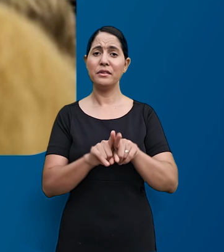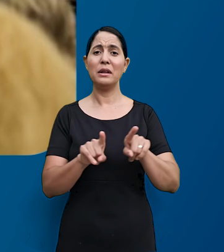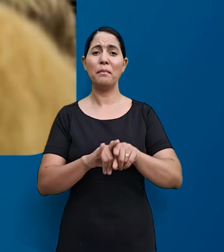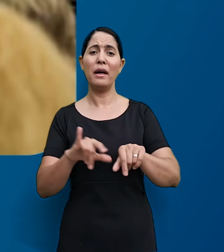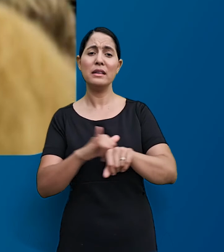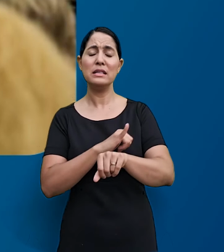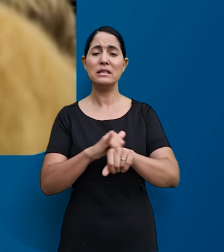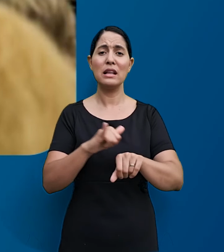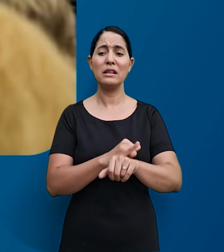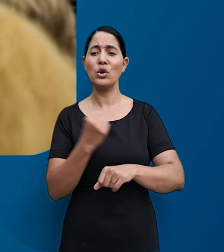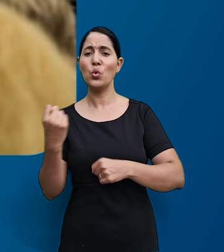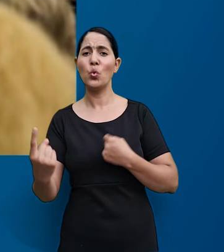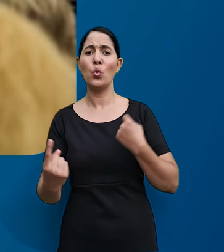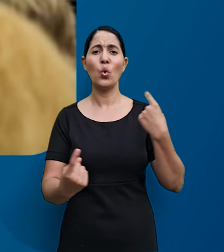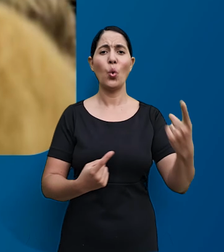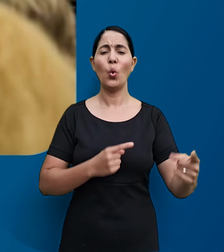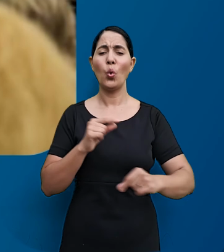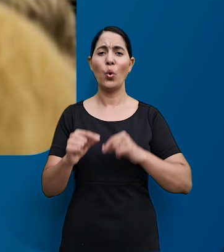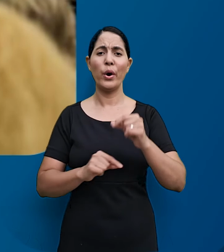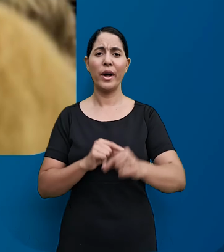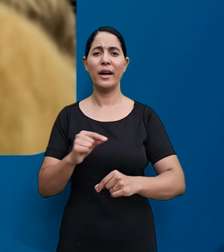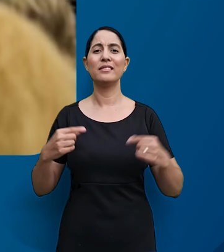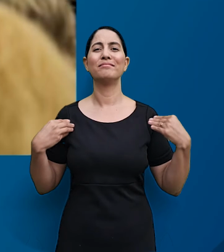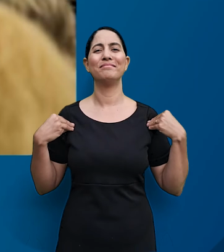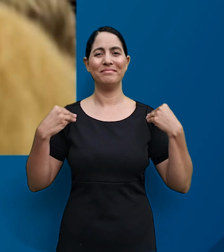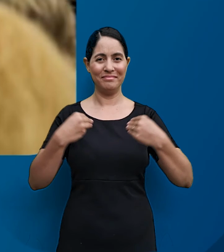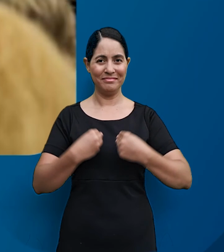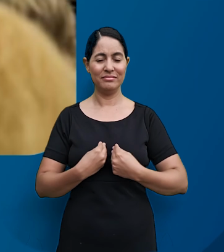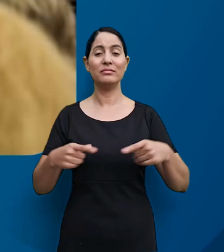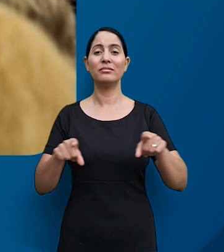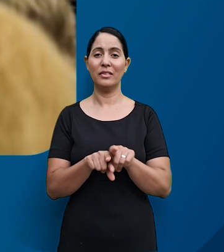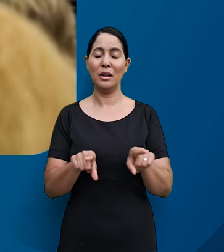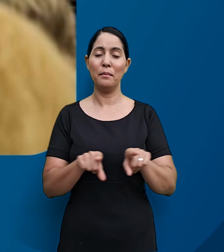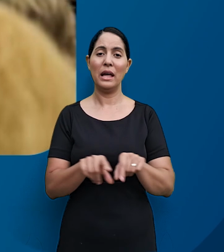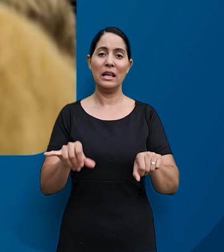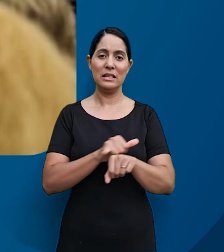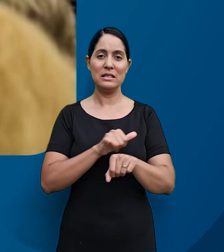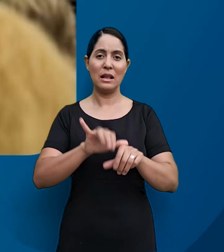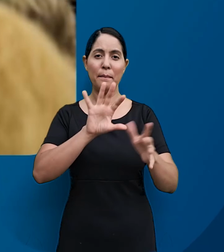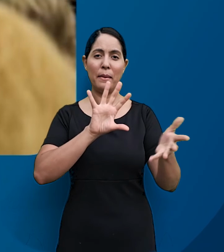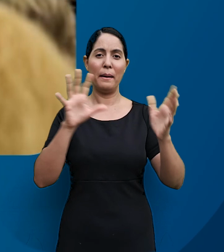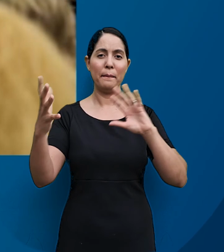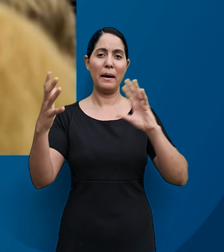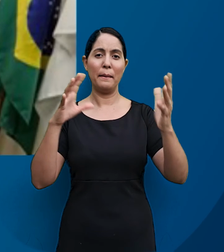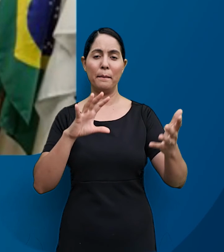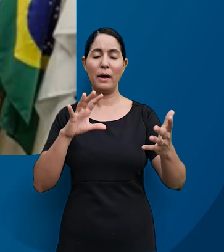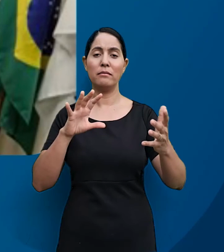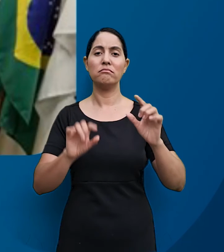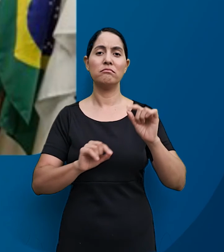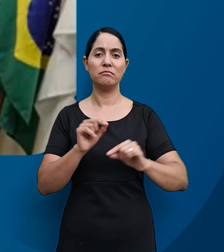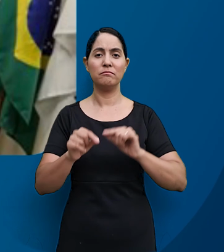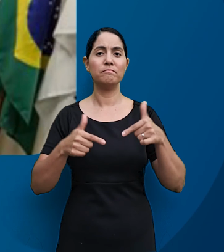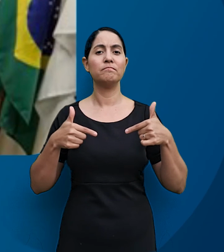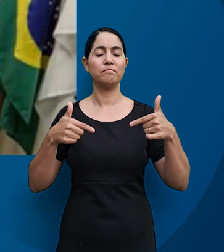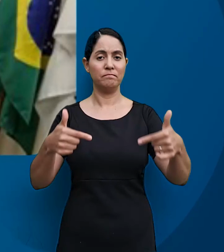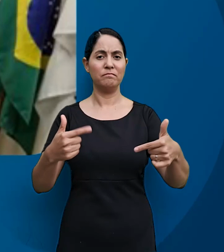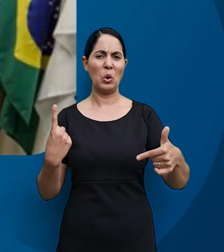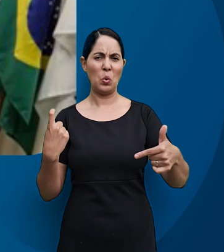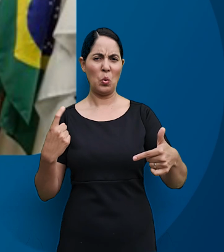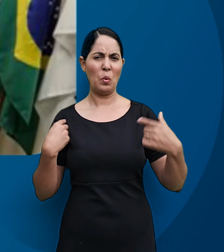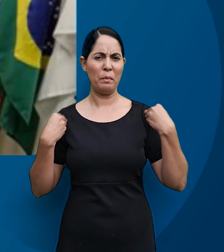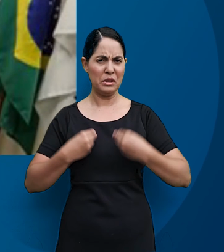de formas alternativas para a nomeação de ministros, a adoção de limites para a tomada de decisões monocráticas e a definição de